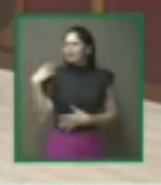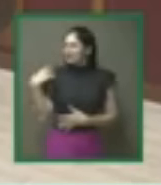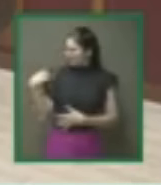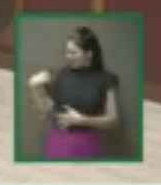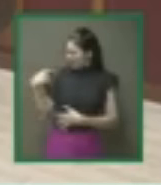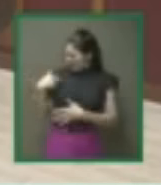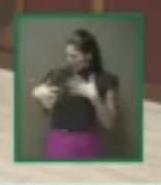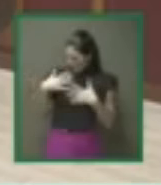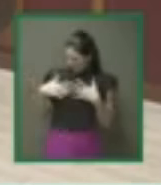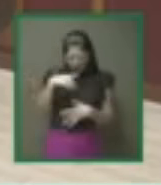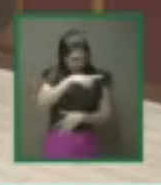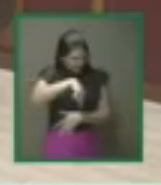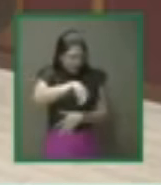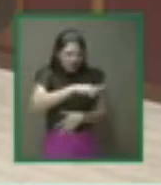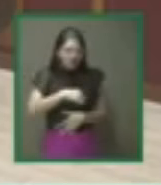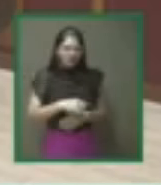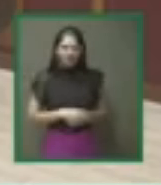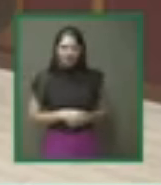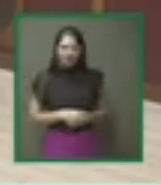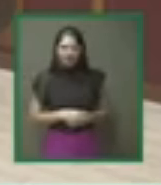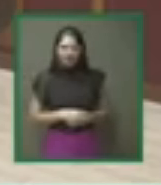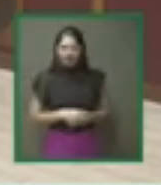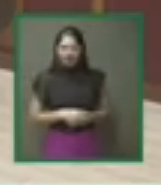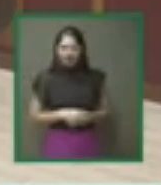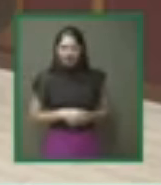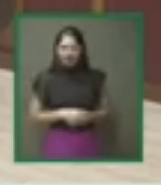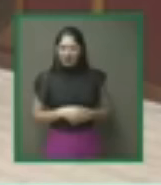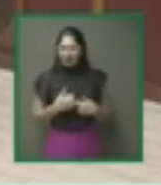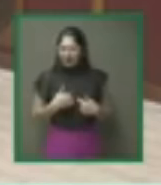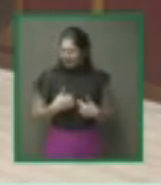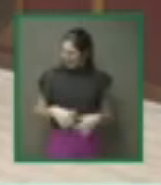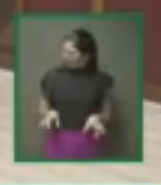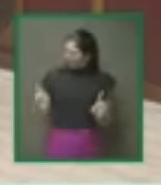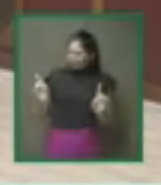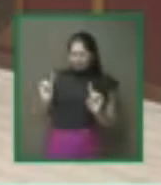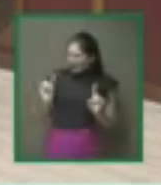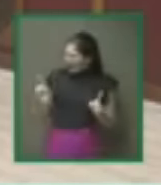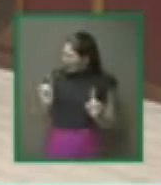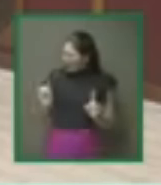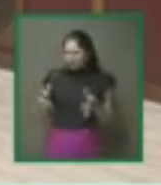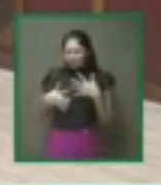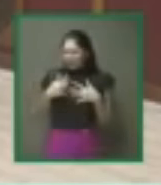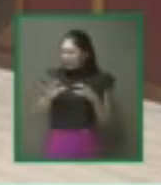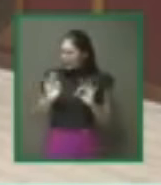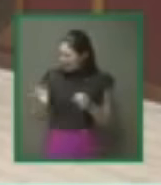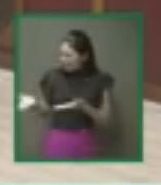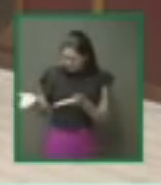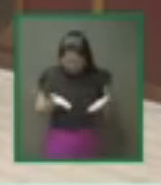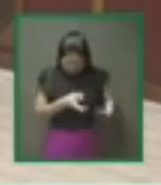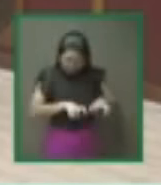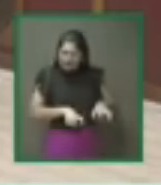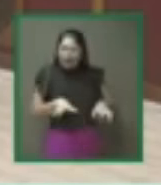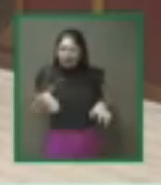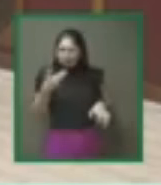eu estou atrapalhando alguma coisa? E eu até fui meio irônico, falei com ele, não, não está atrapalhando não, inclusive quiser sentar aí,